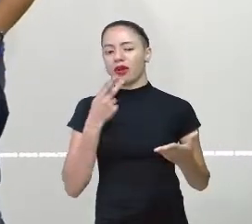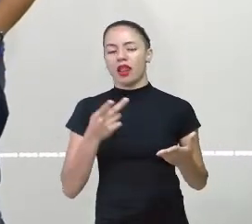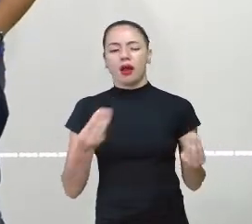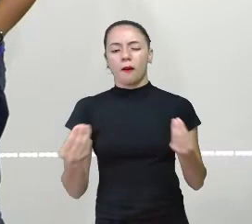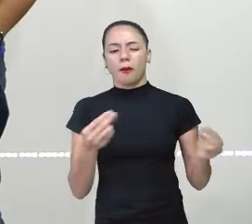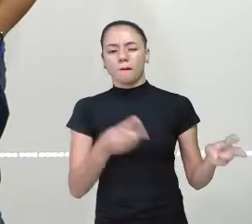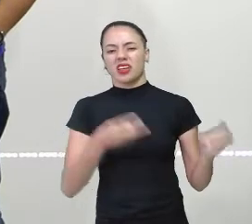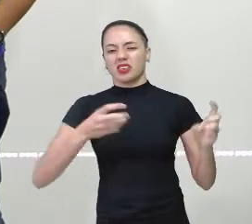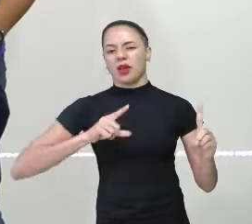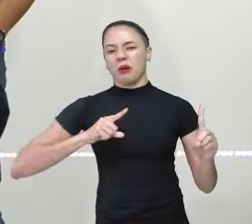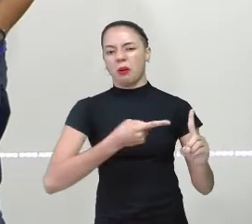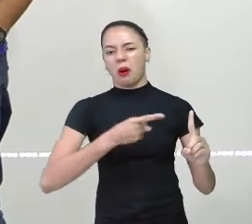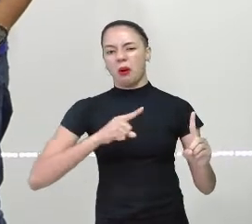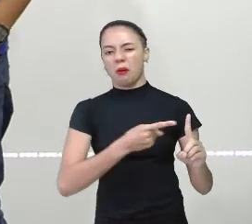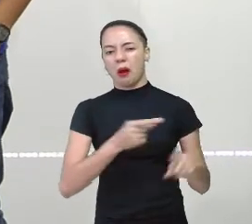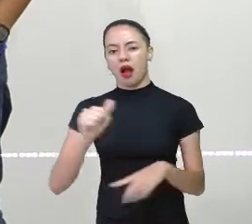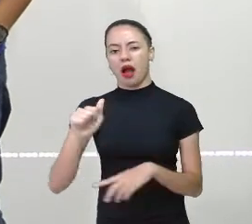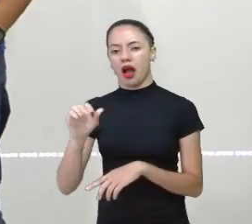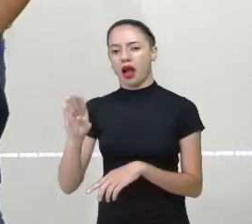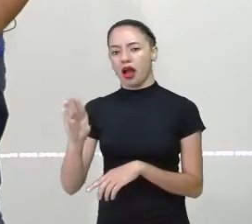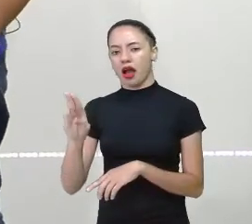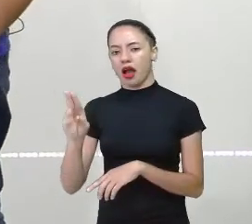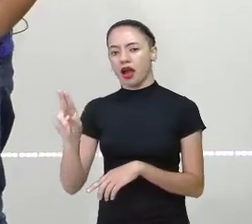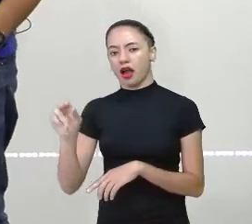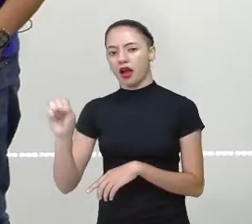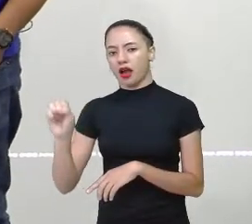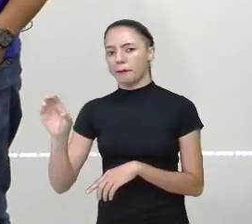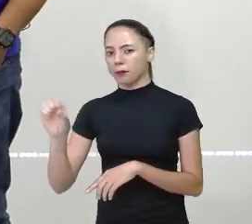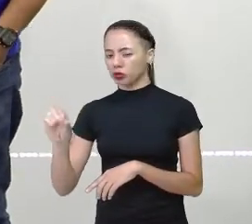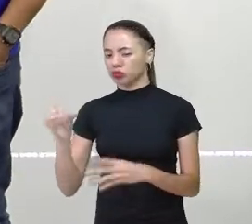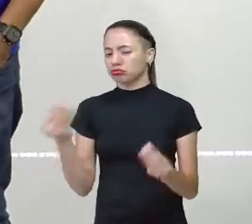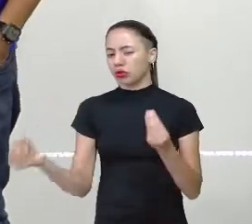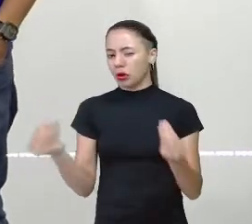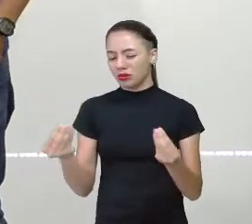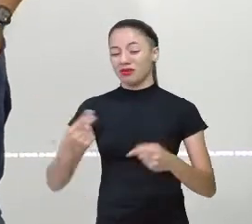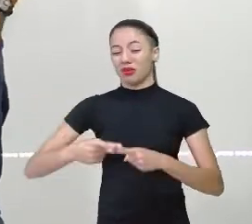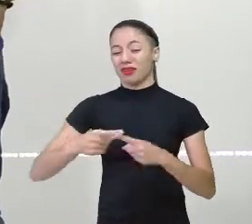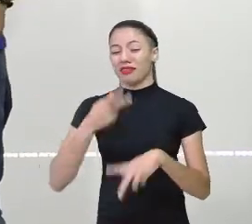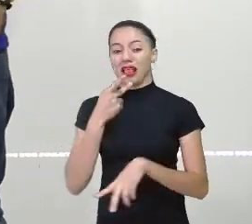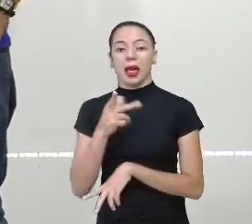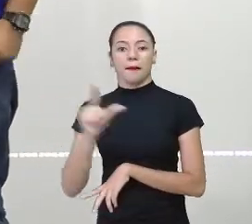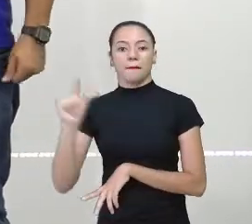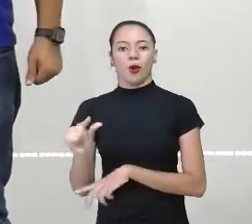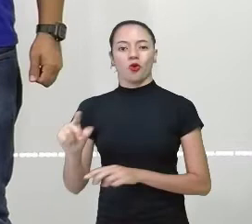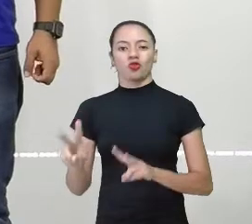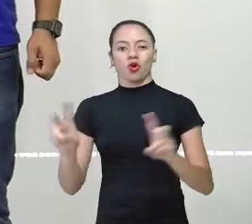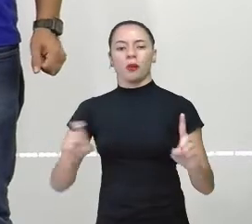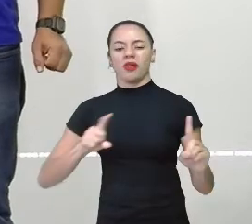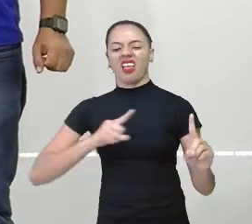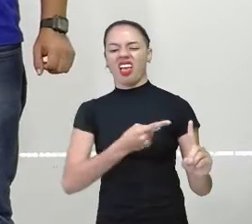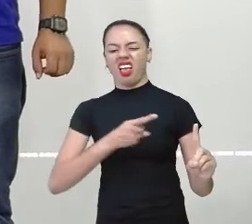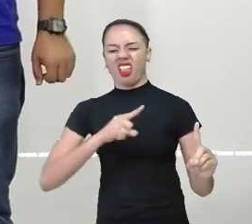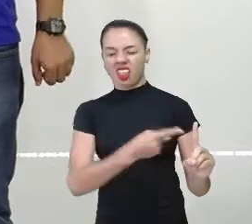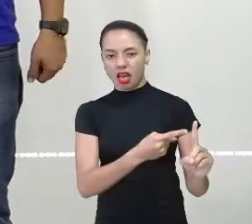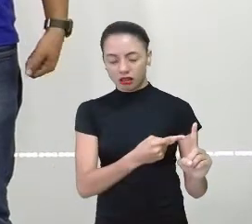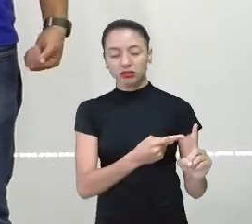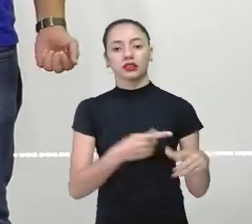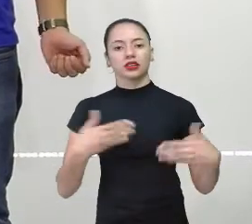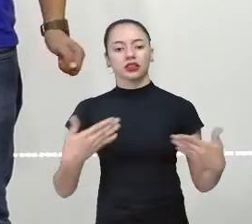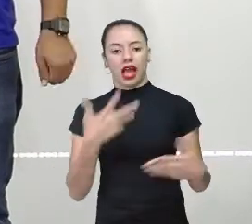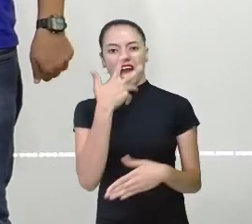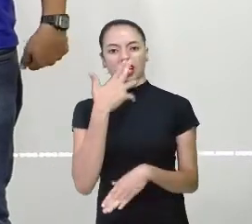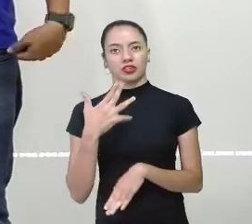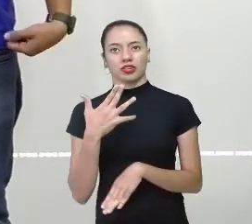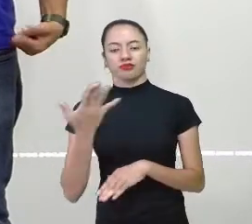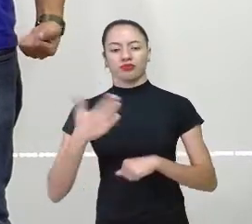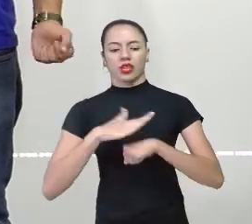abuso, gente. Como é que muitas vezes, como não se fala, né, sobre abuso, as pessoas às vezes acham que uma